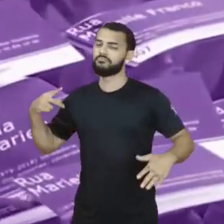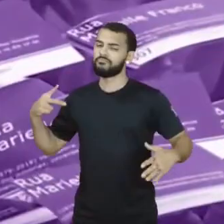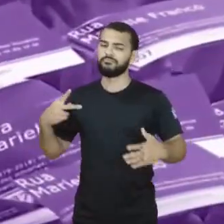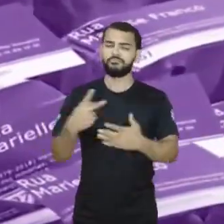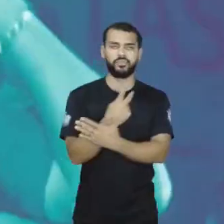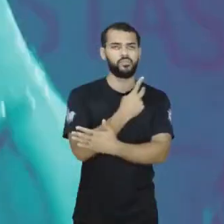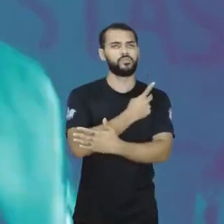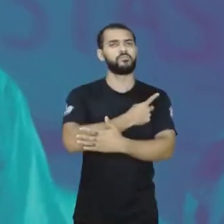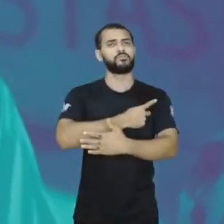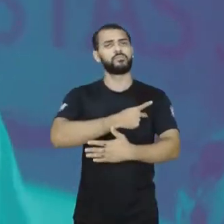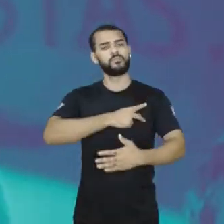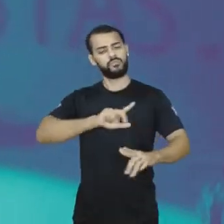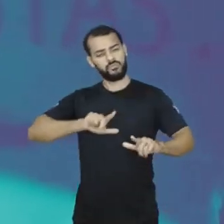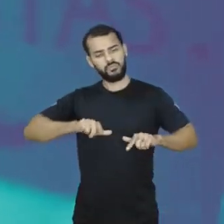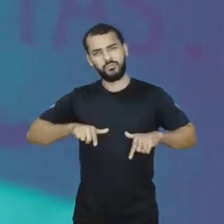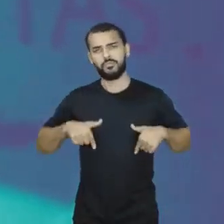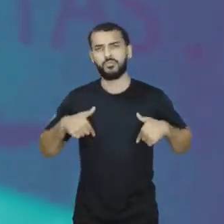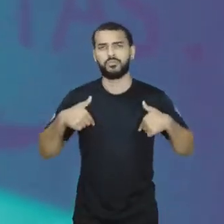acontecer.